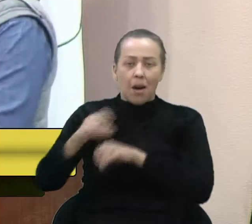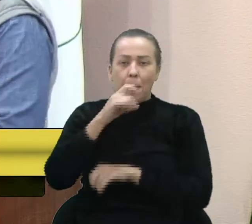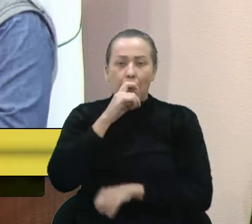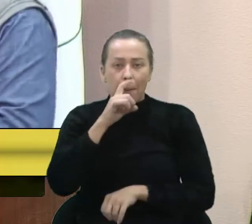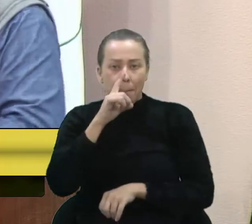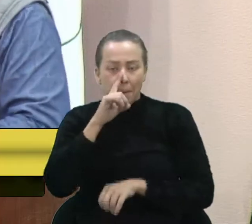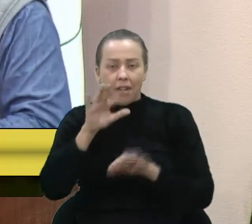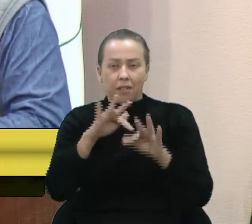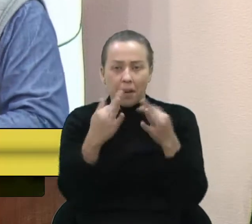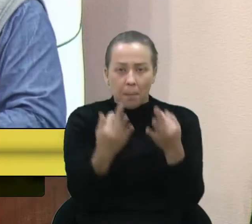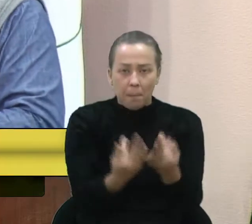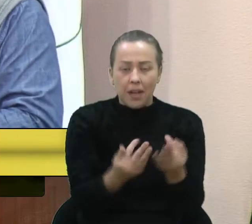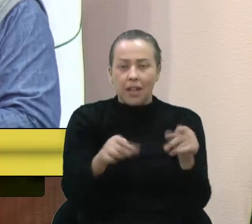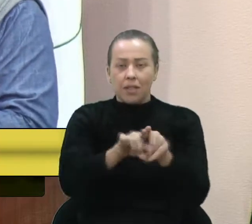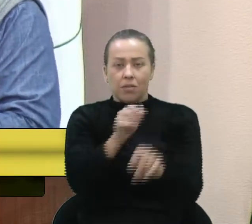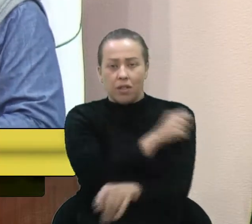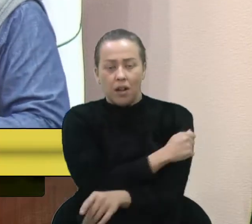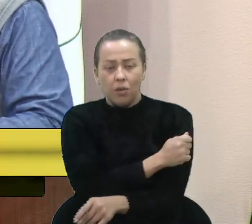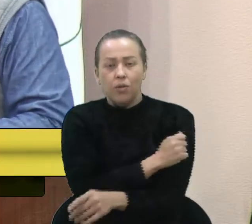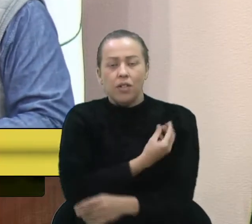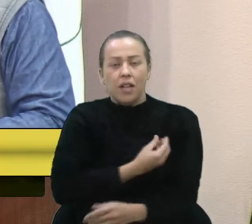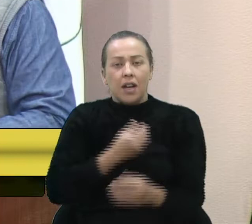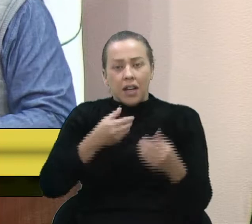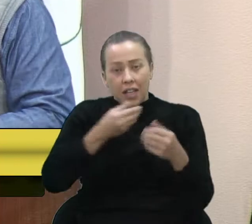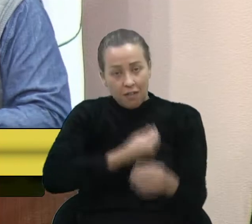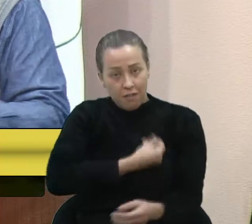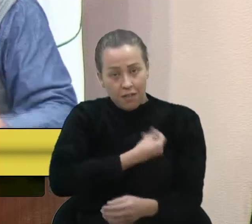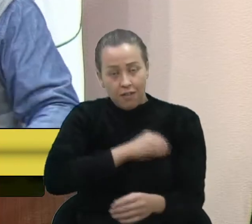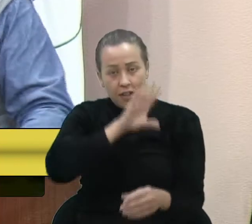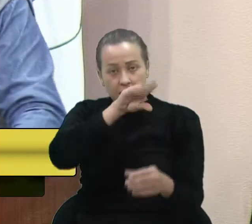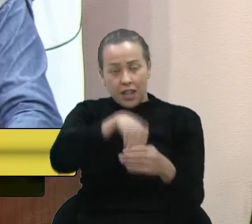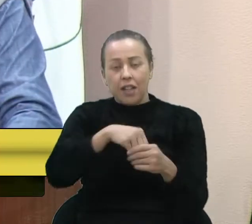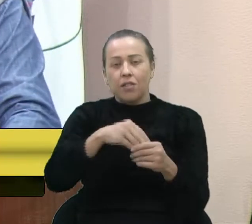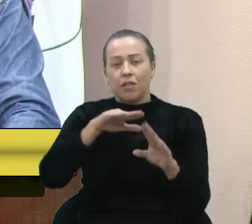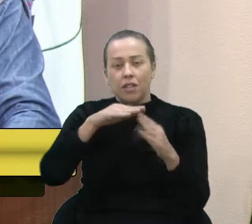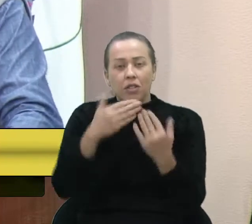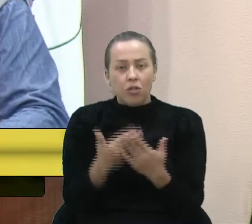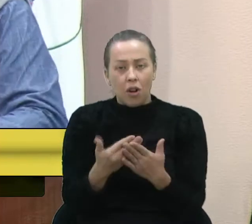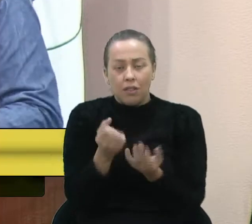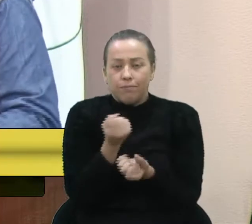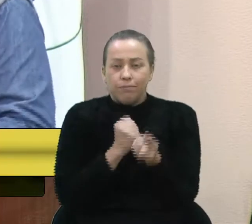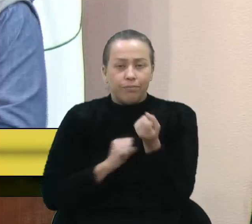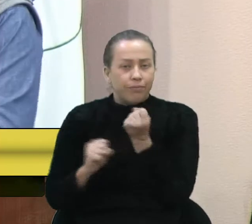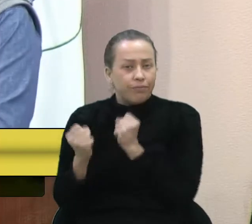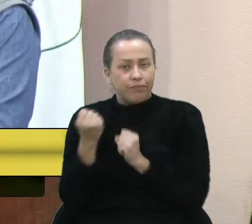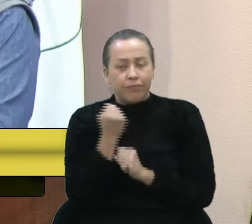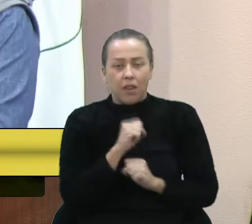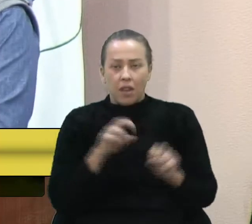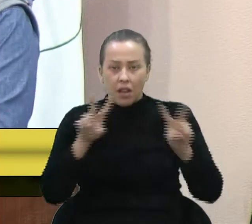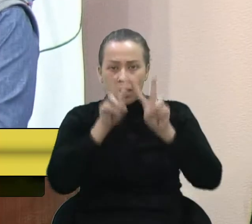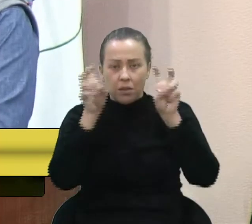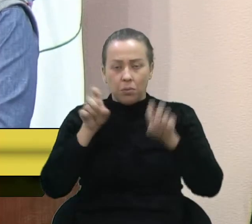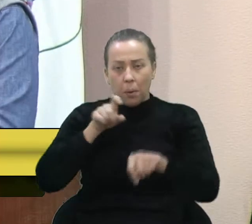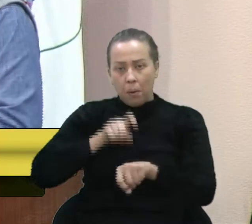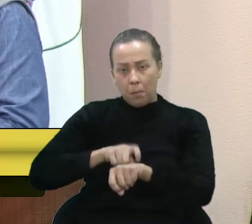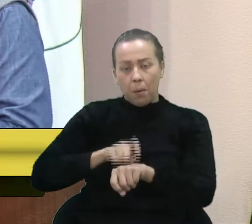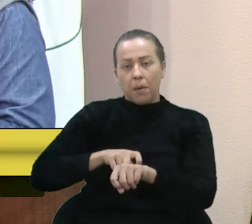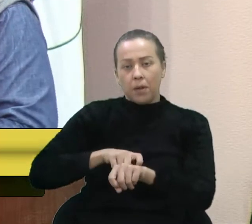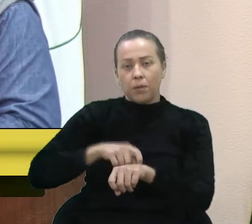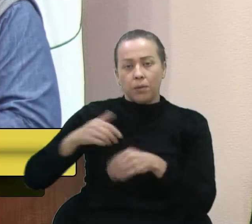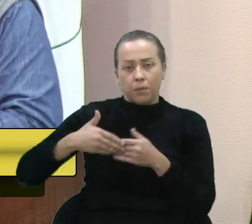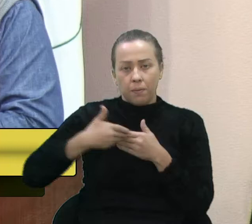pais, com os estudantes que vivenciam cotidianamente as angústias desse tempo complicado que nós